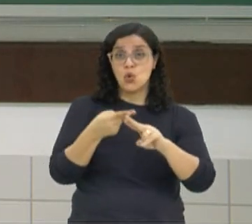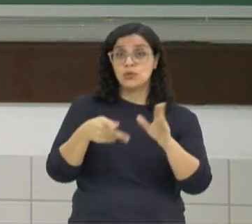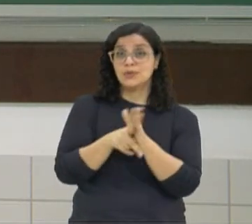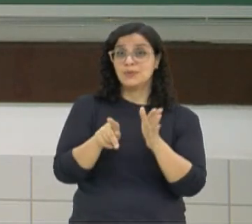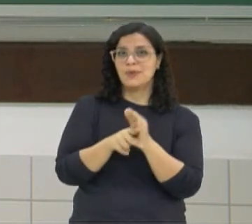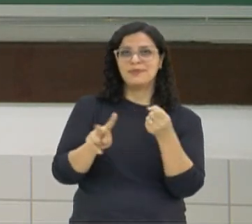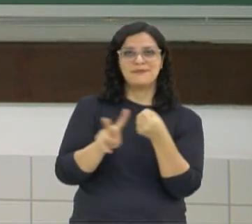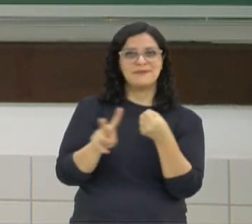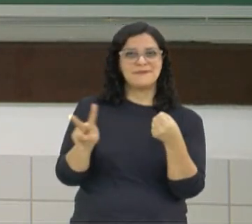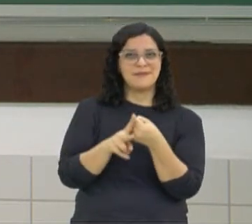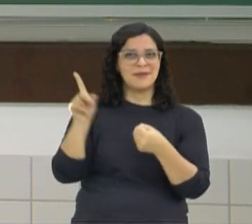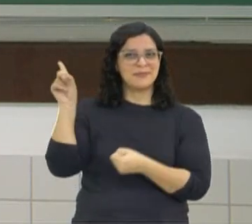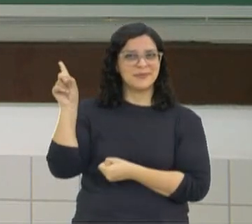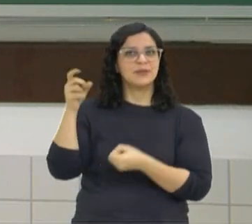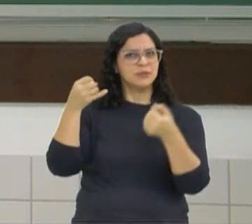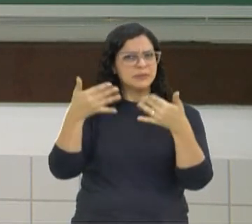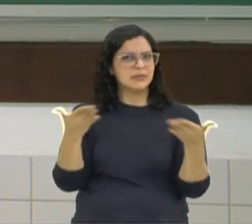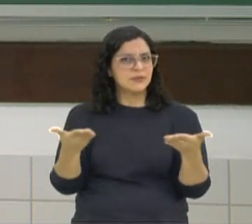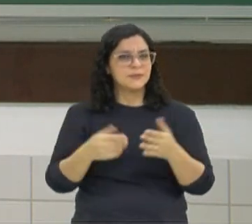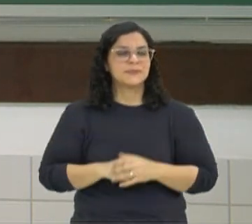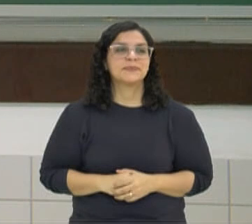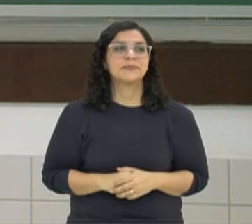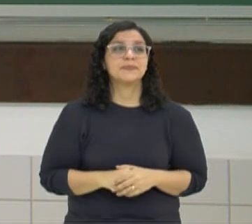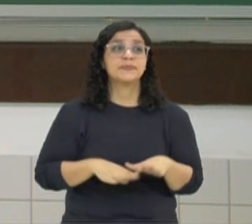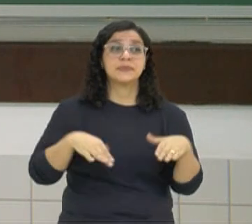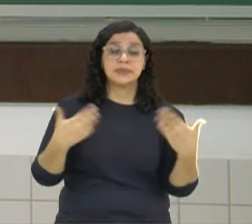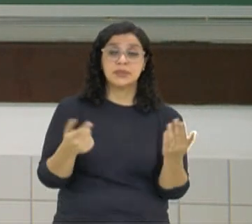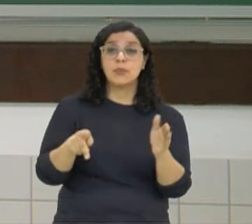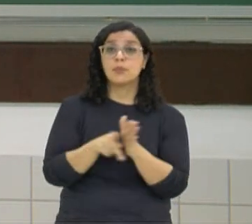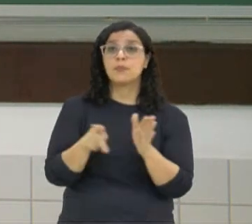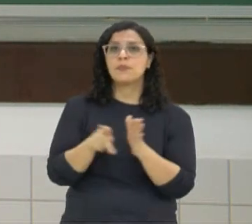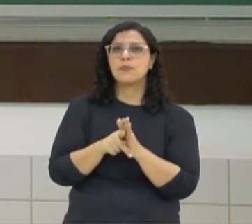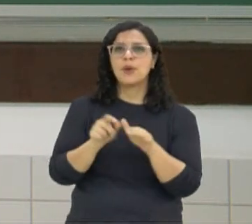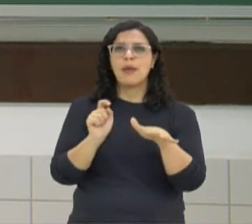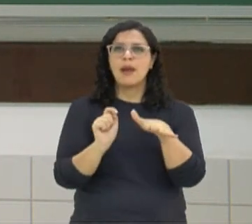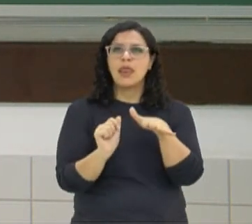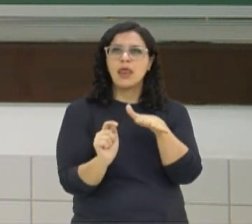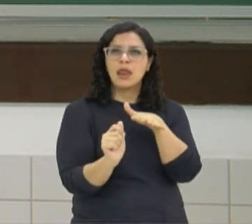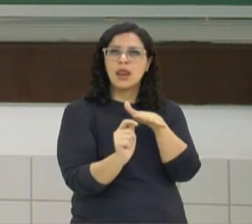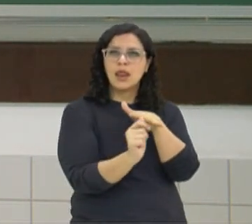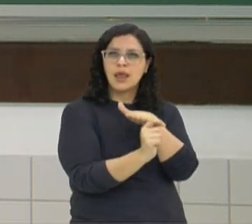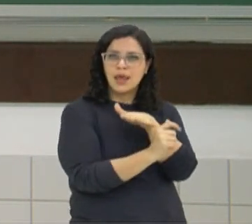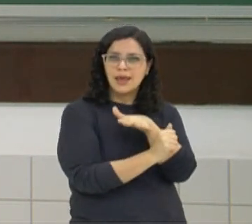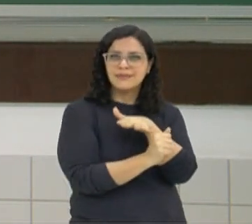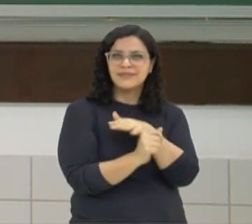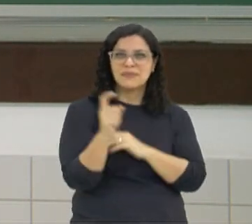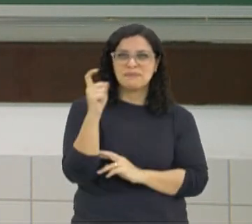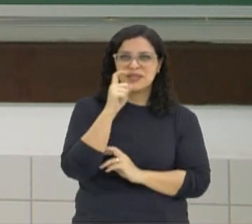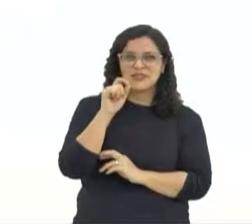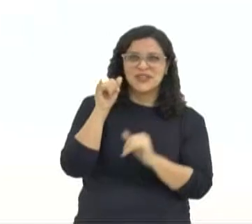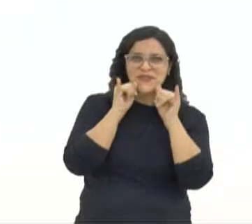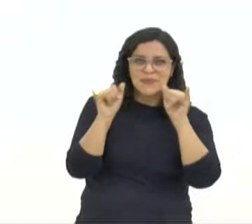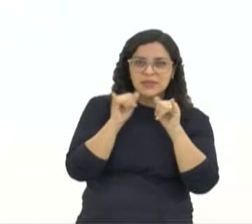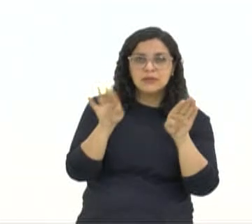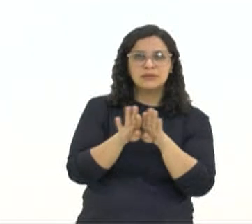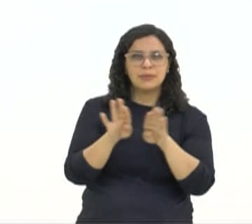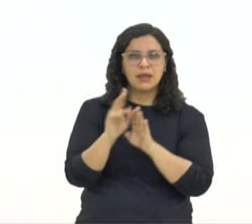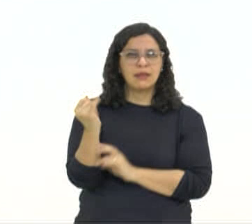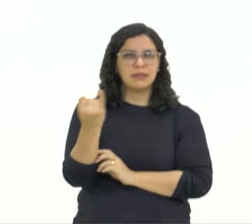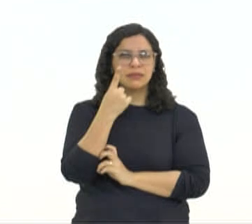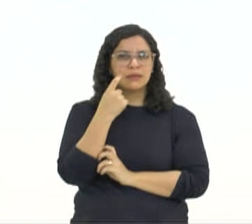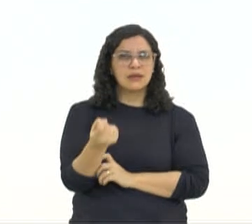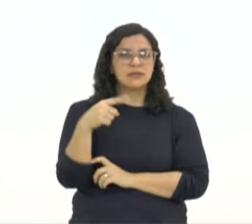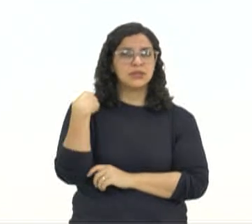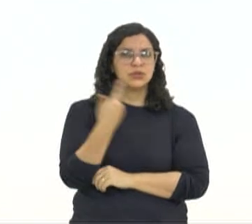verbos do subjuntivo, ou expressa o subjuntivo. As fake news estão cada vez mais recorrentes. Seria muito interessante que a